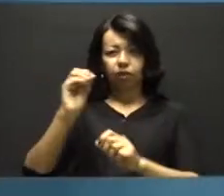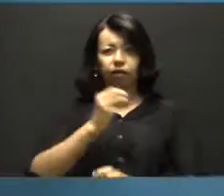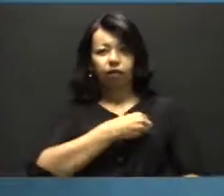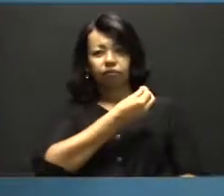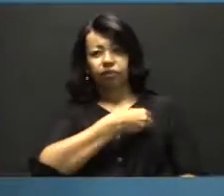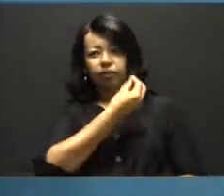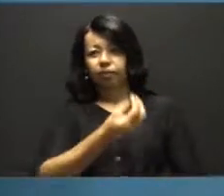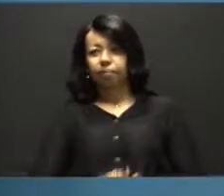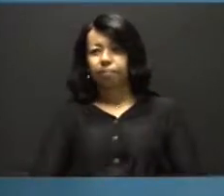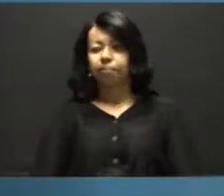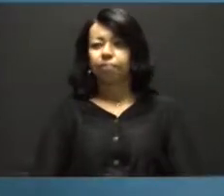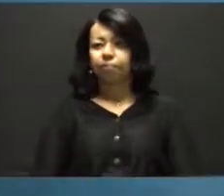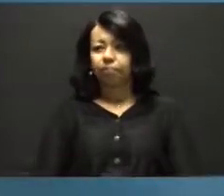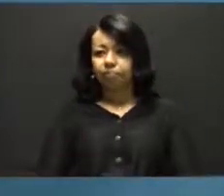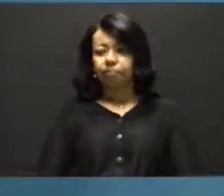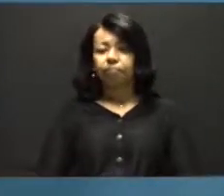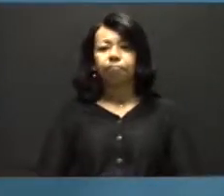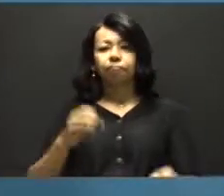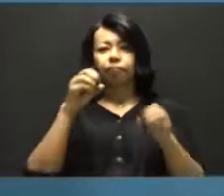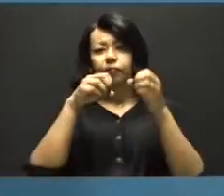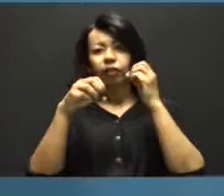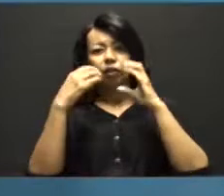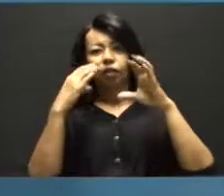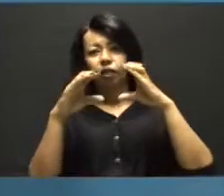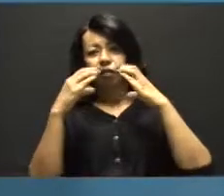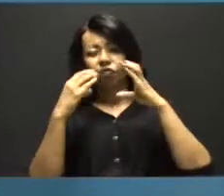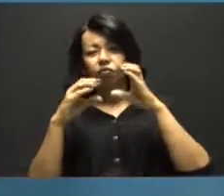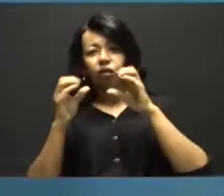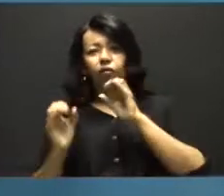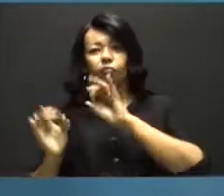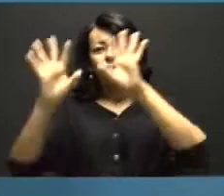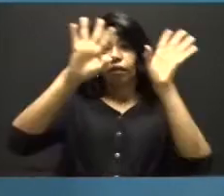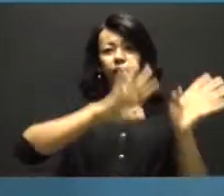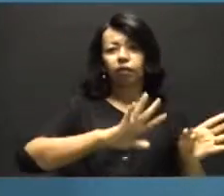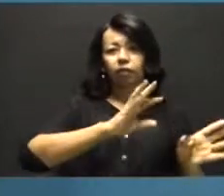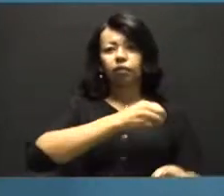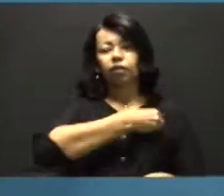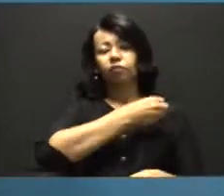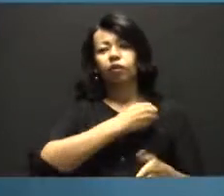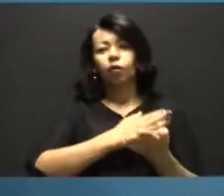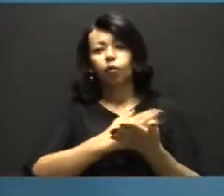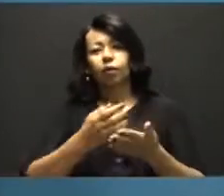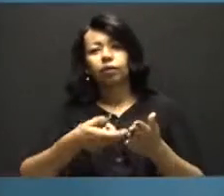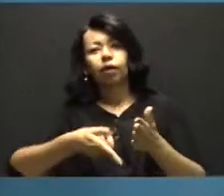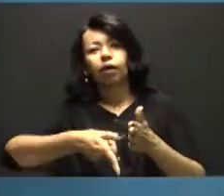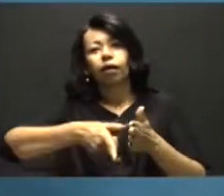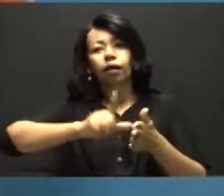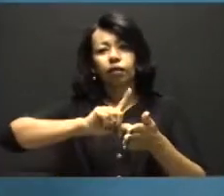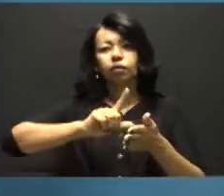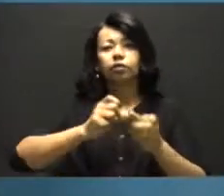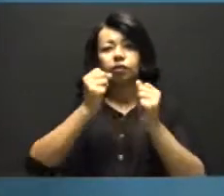e se cansasse um milagre da vida começa bem antes de se poder ver ou seja